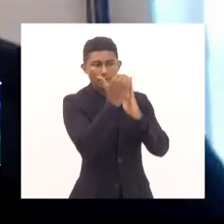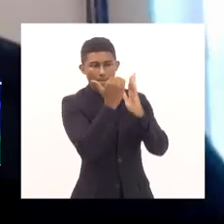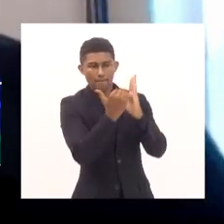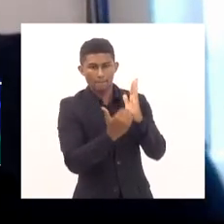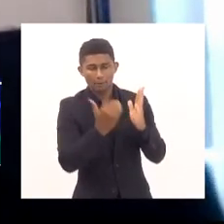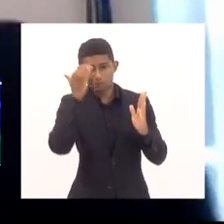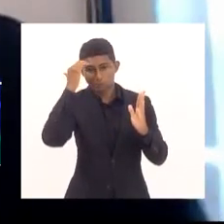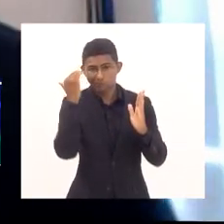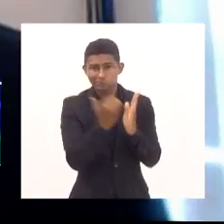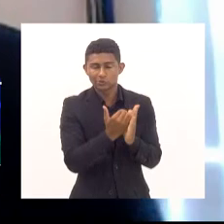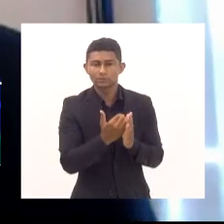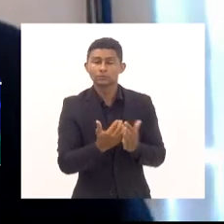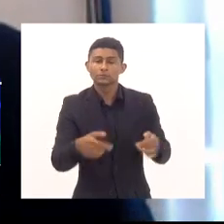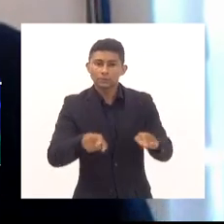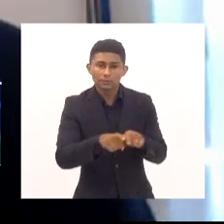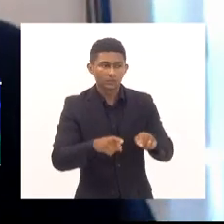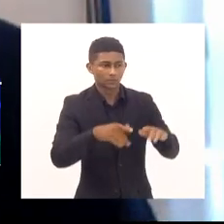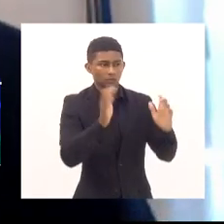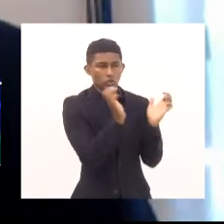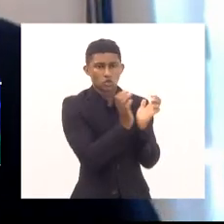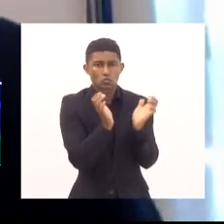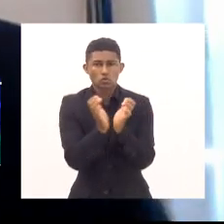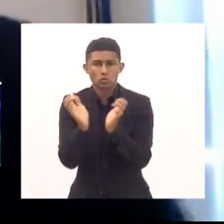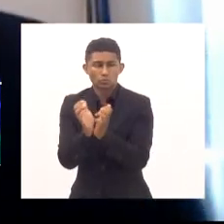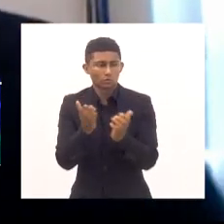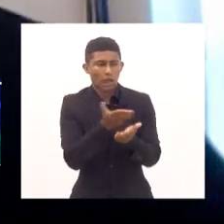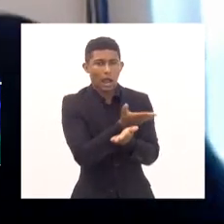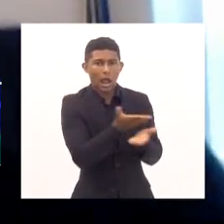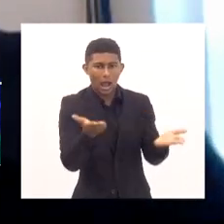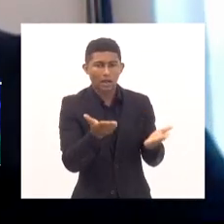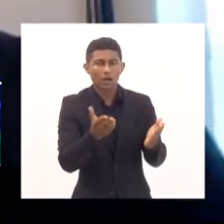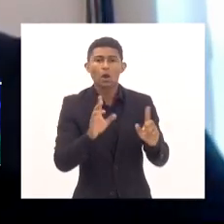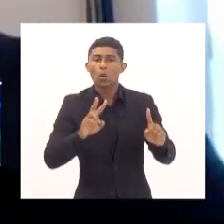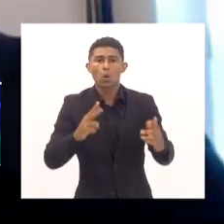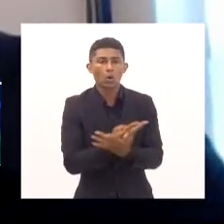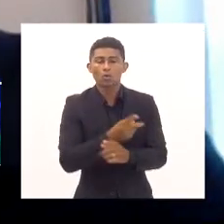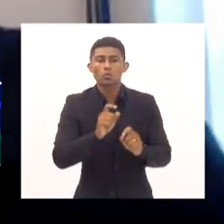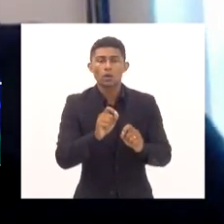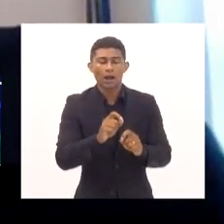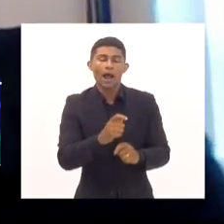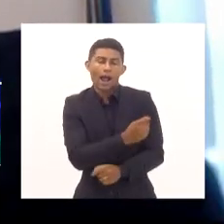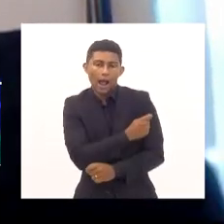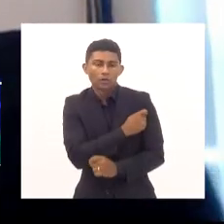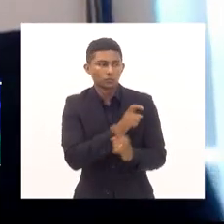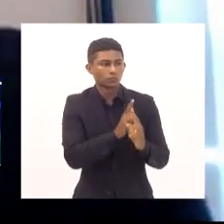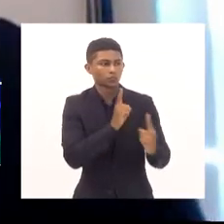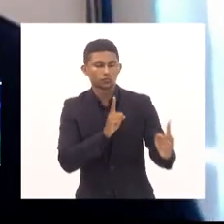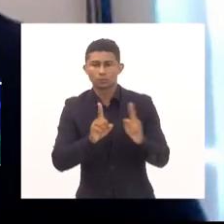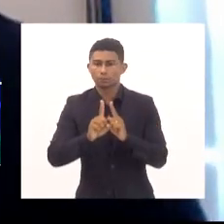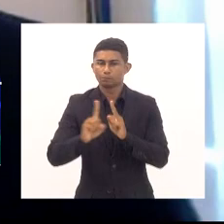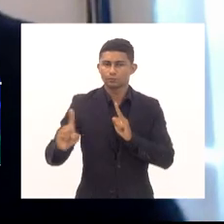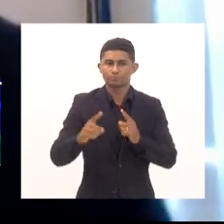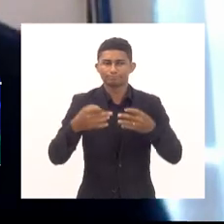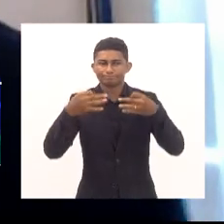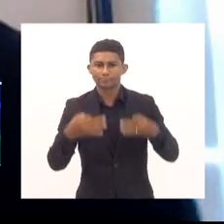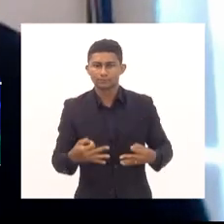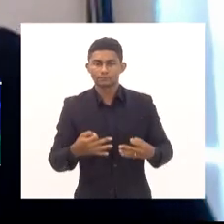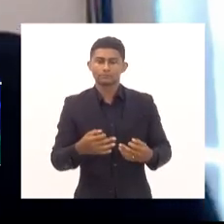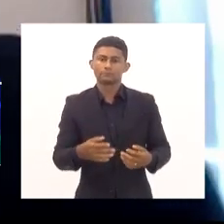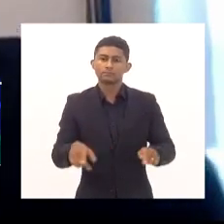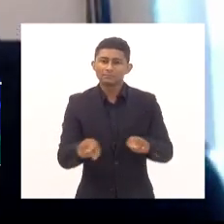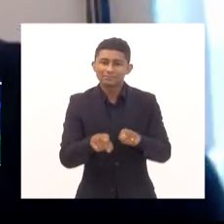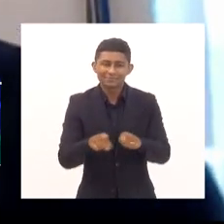uma modulação das turmas que garanta não só distanciamento, mas também melhores